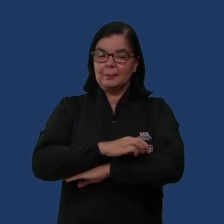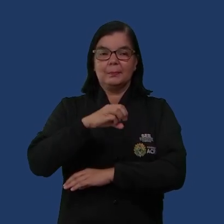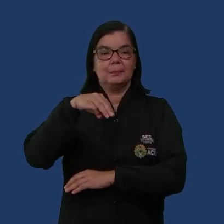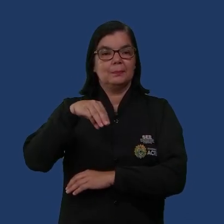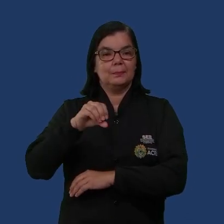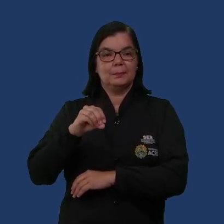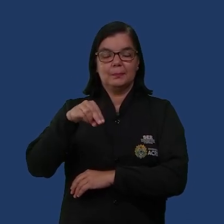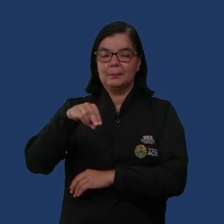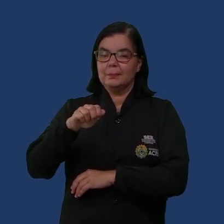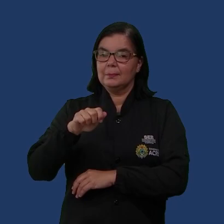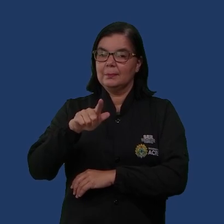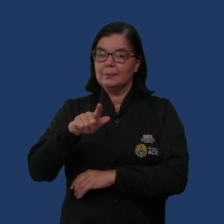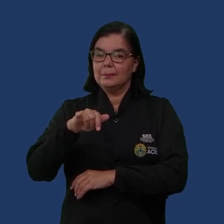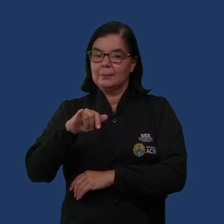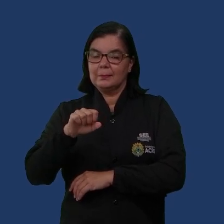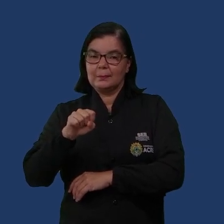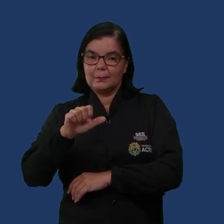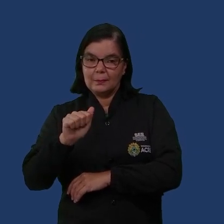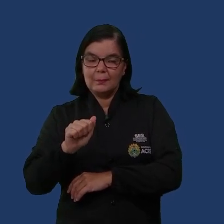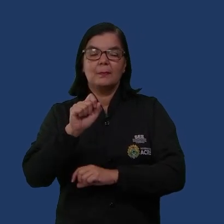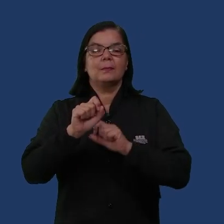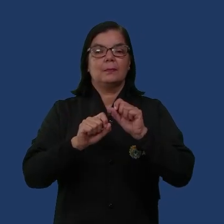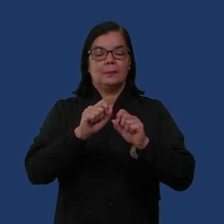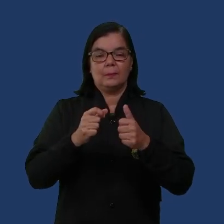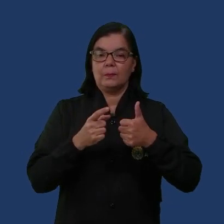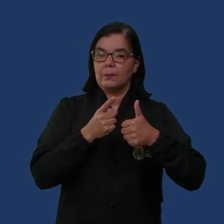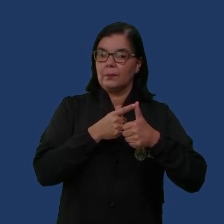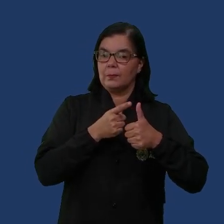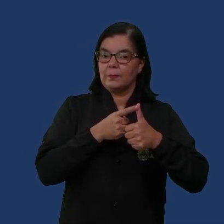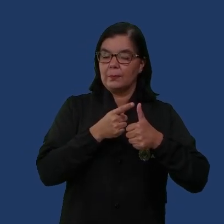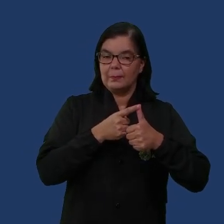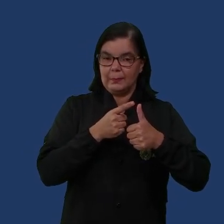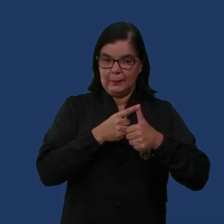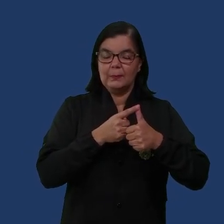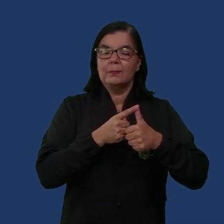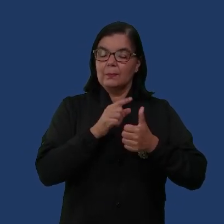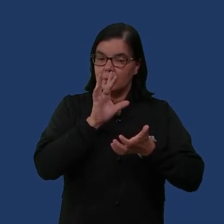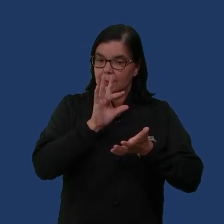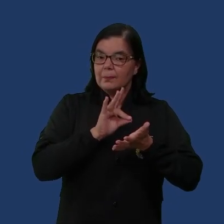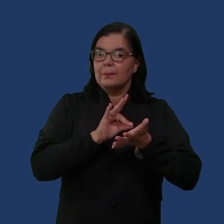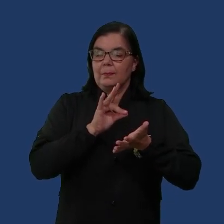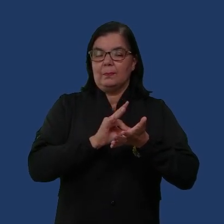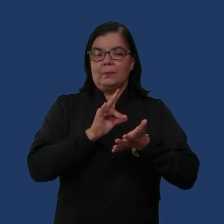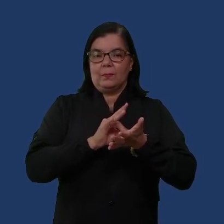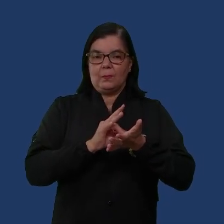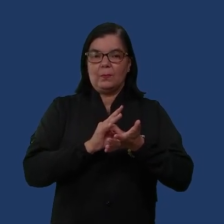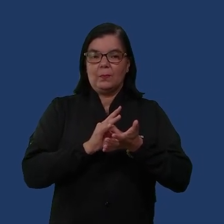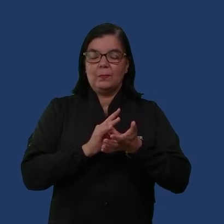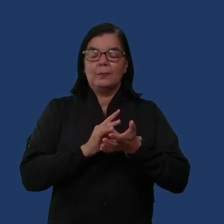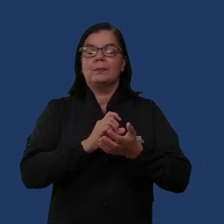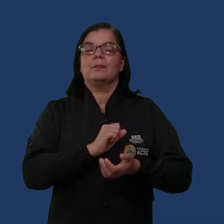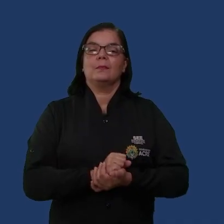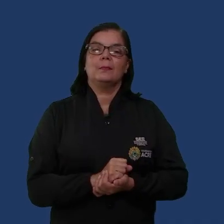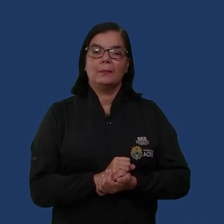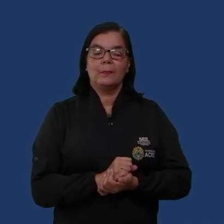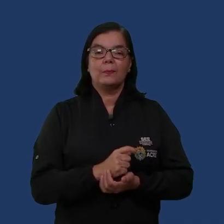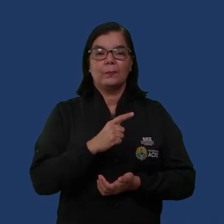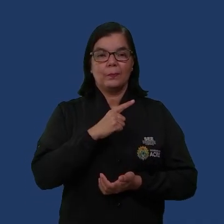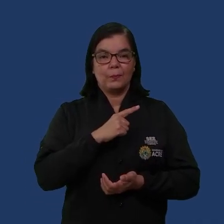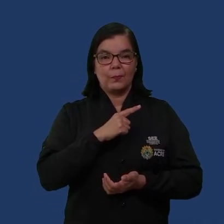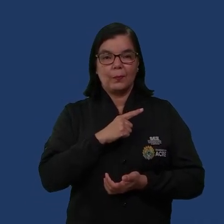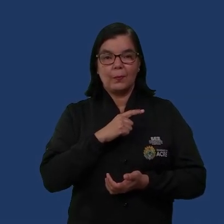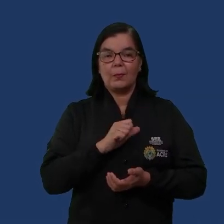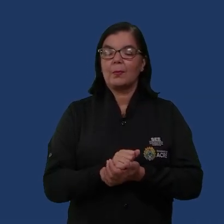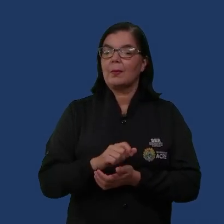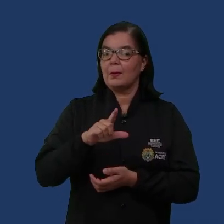da Vinci. Então tem aí essa primeira versão aqui, que é a obra original de Leonardo